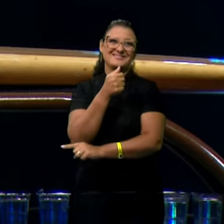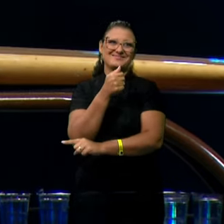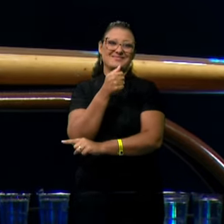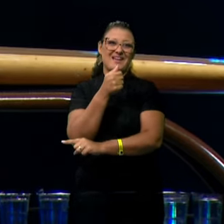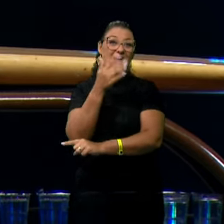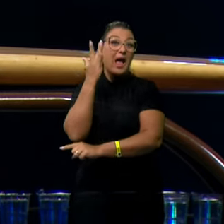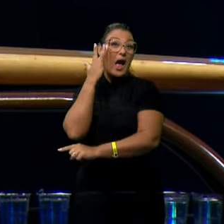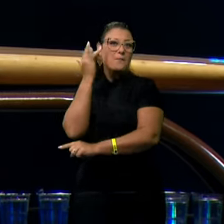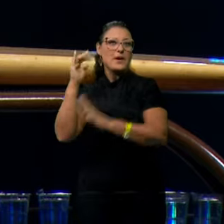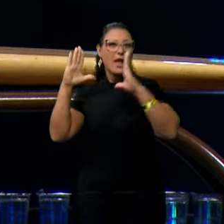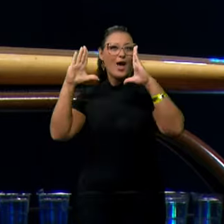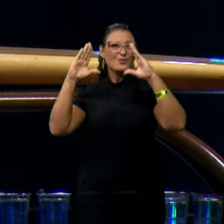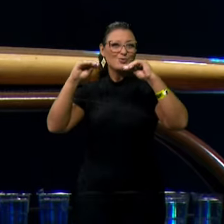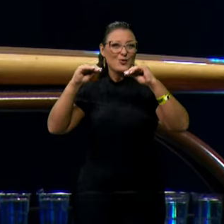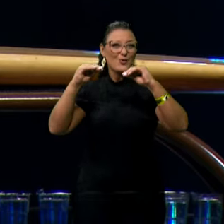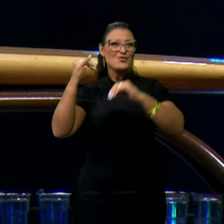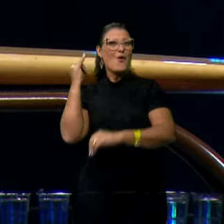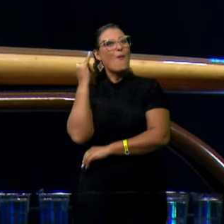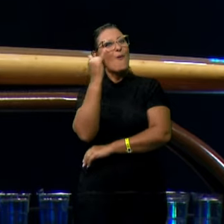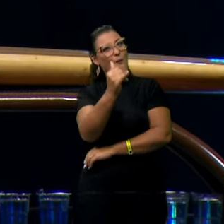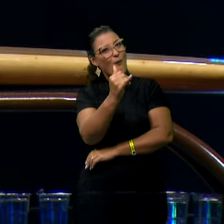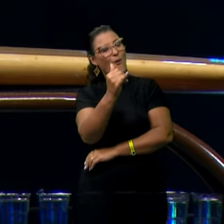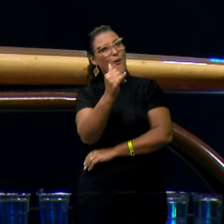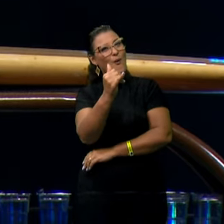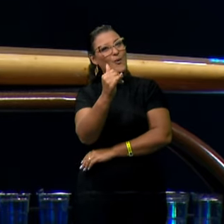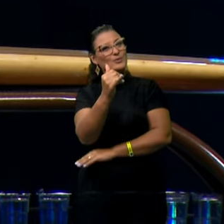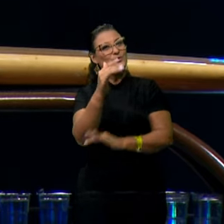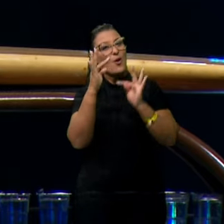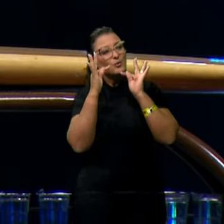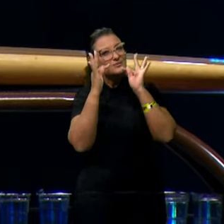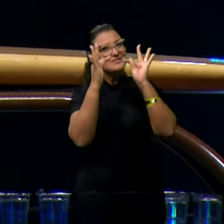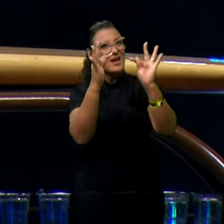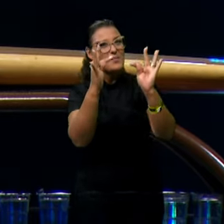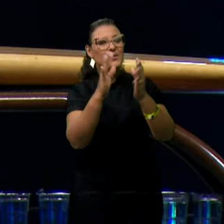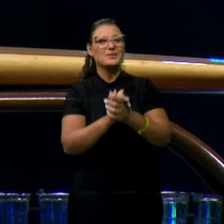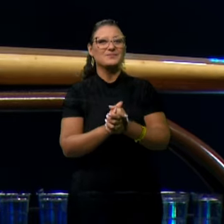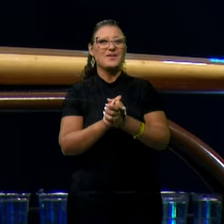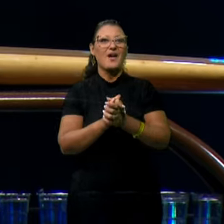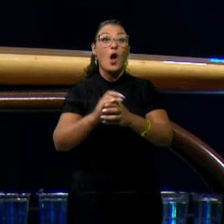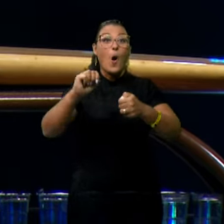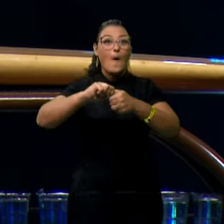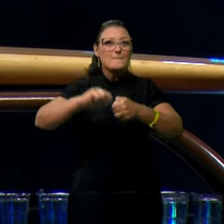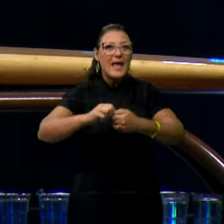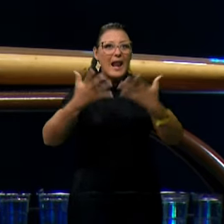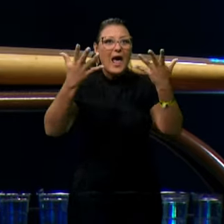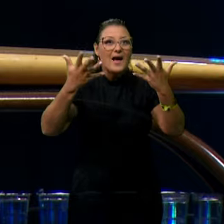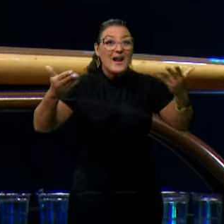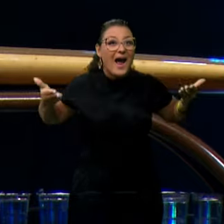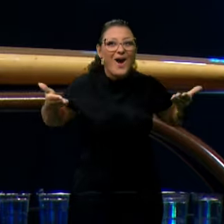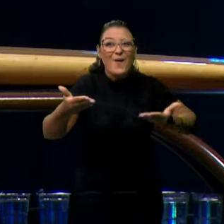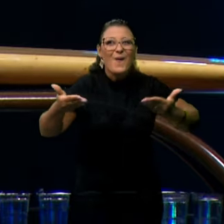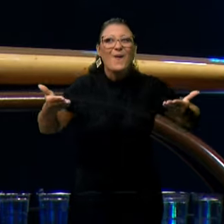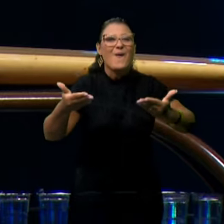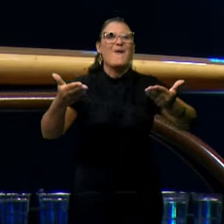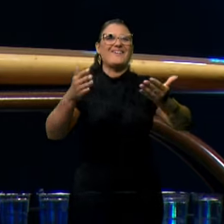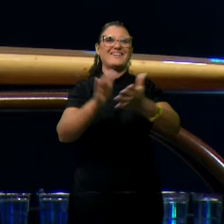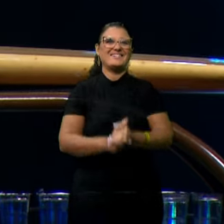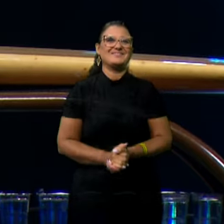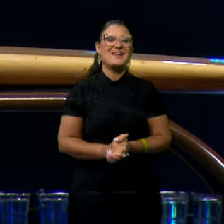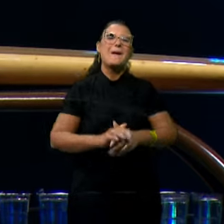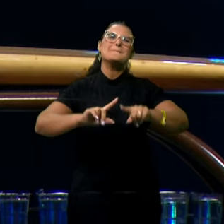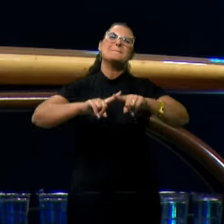amanhã à noite eu conto se não vou pegar alguma foi um milagre se soubesse que Deus fez comigo agora mas